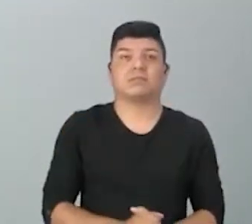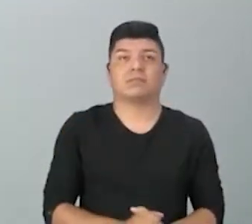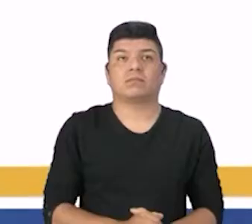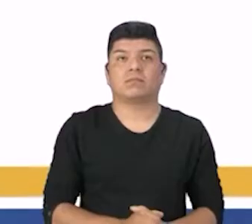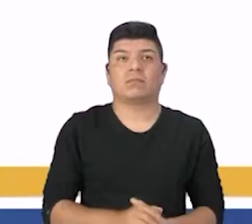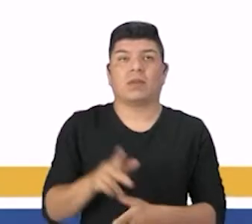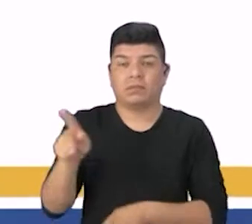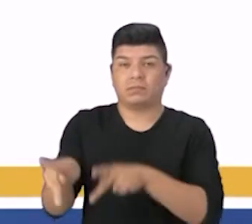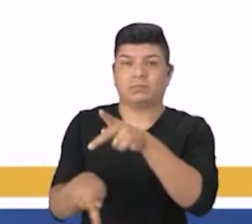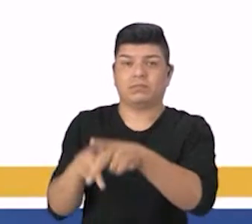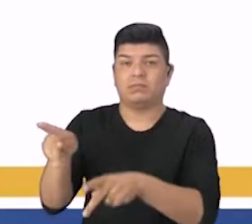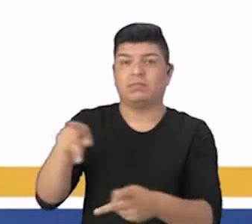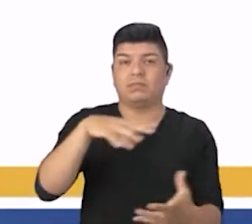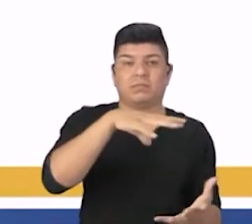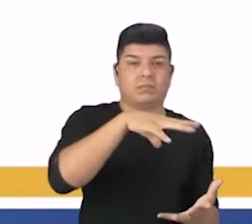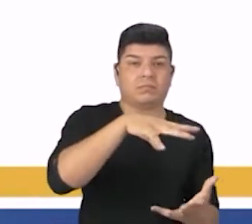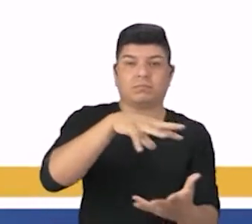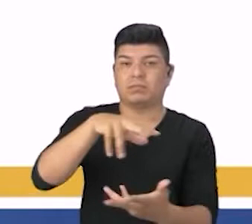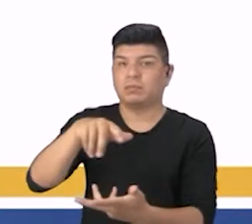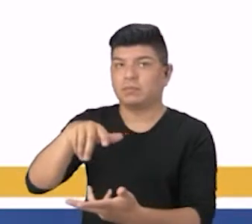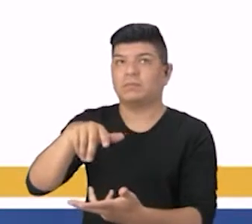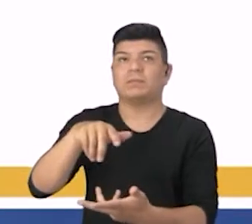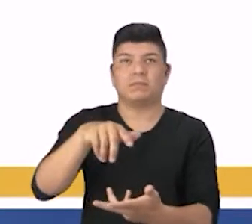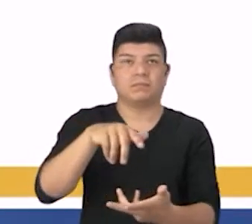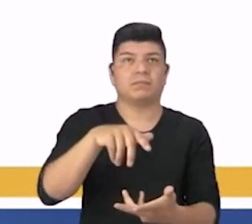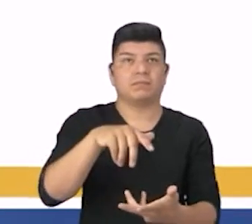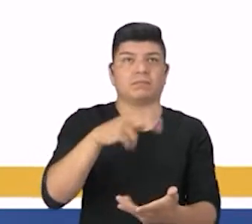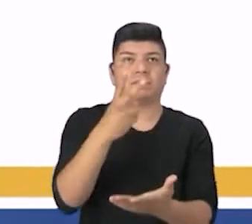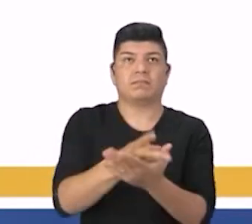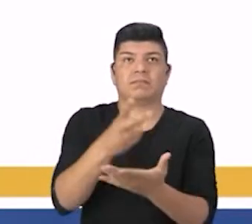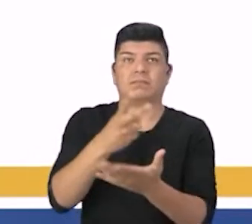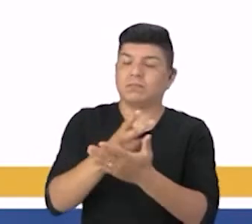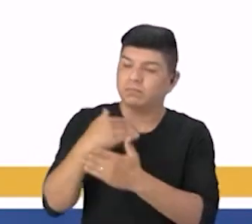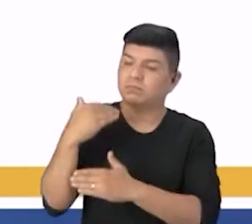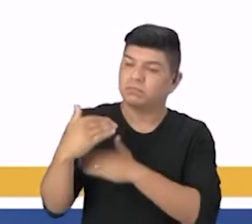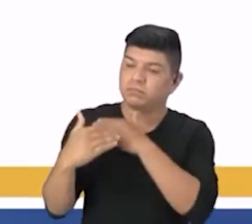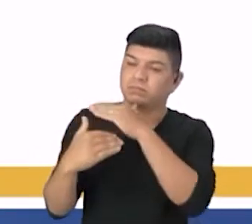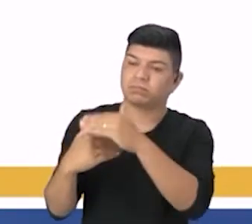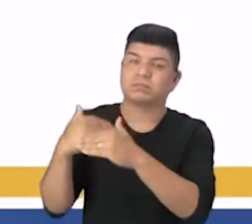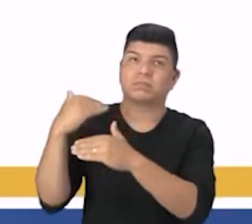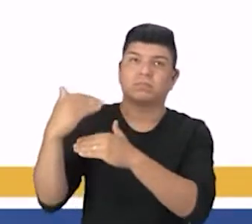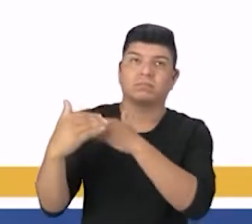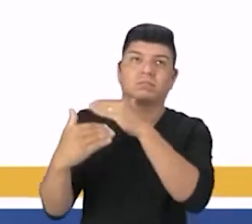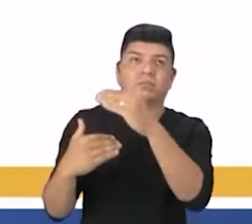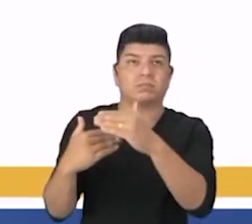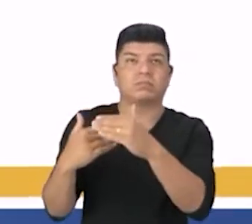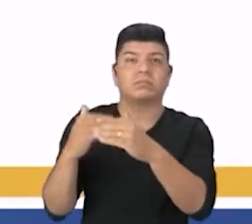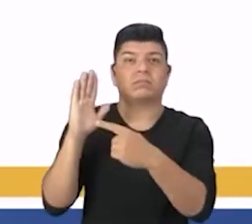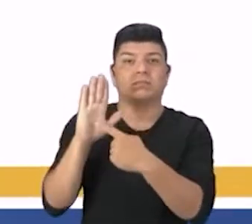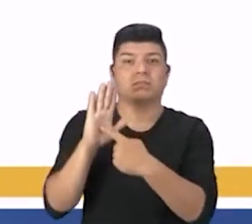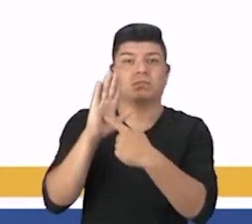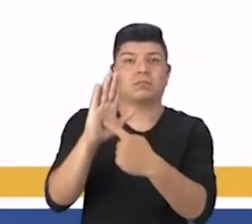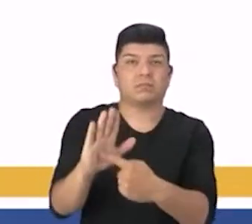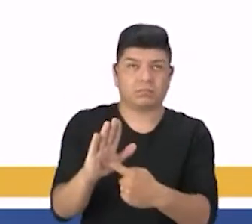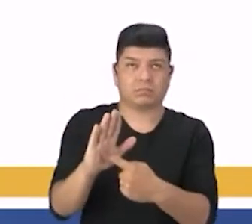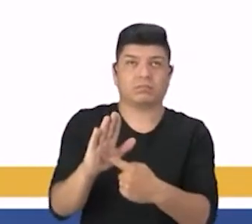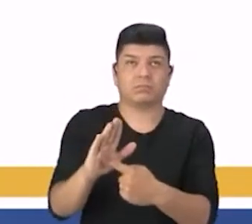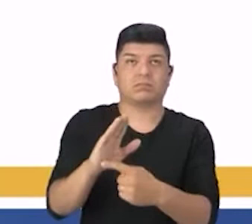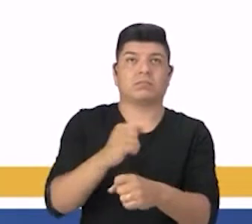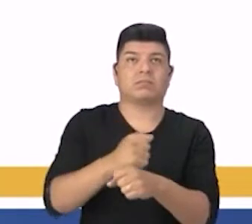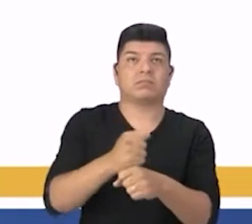a população mundial está em constante crescimento A estimativas sugerem que em